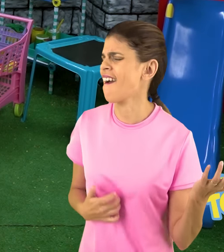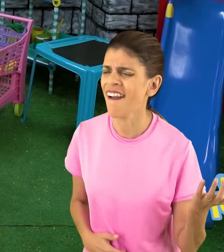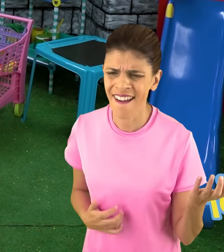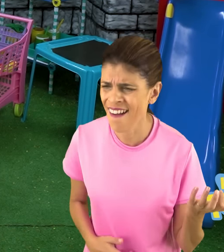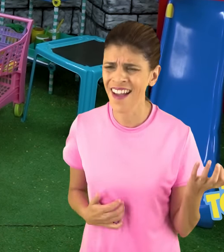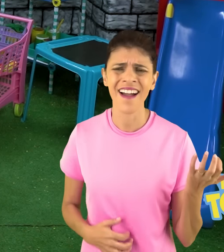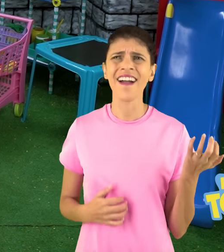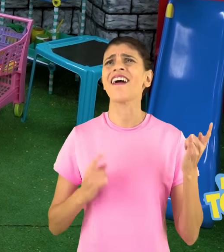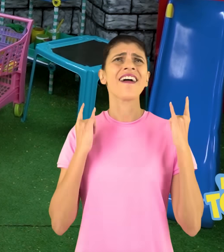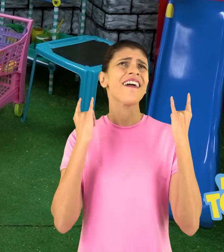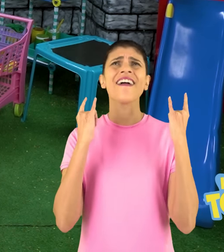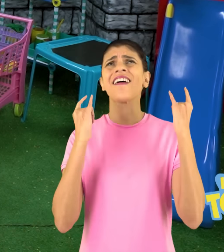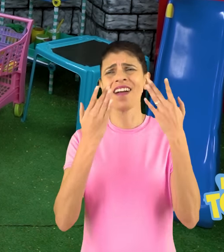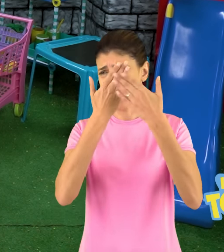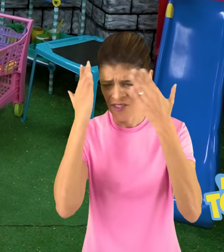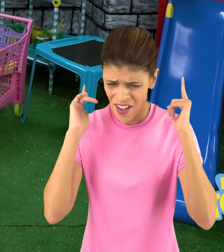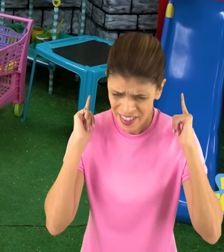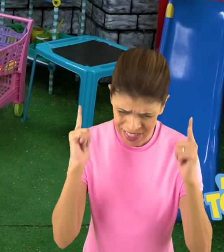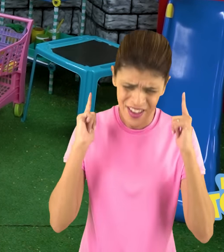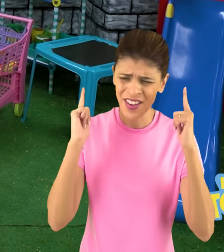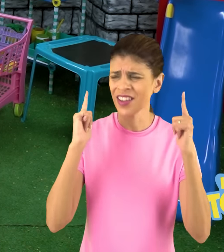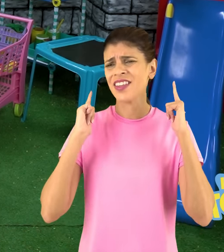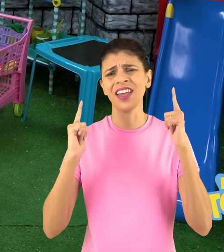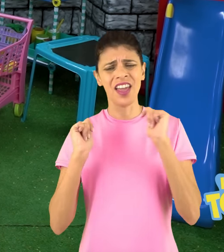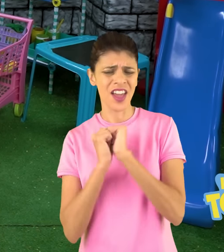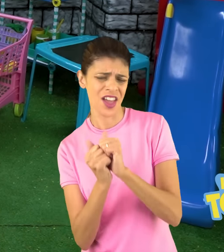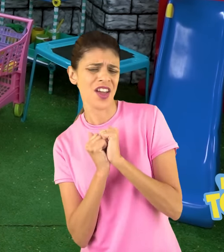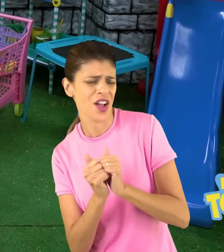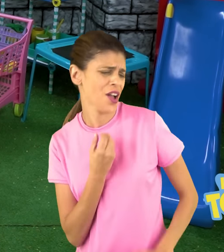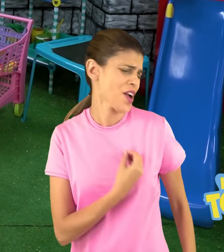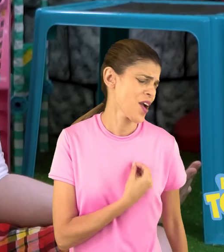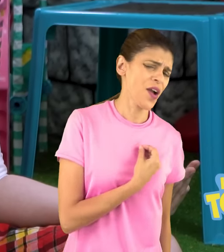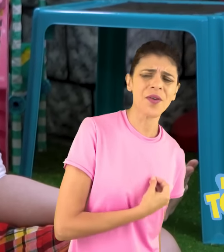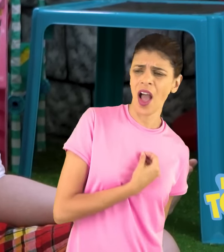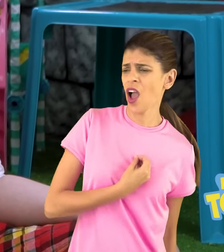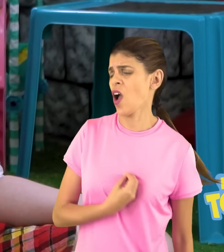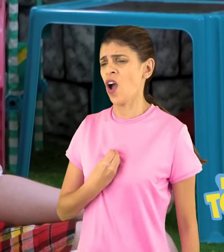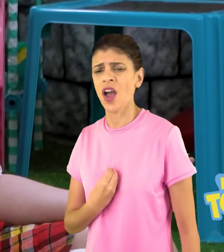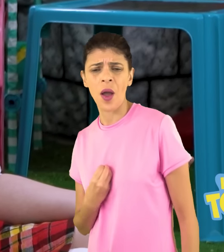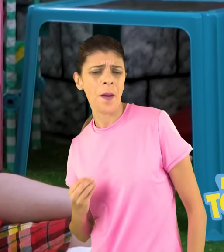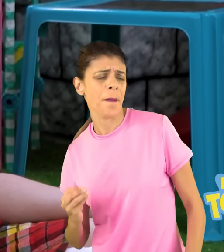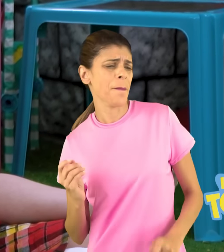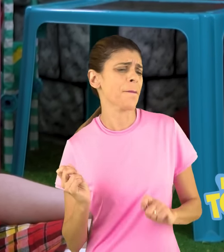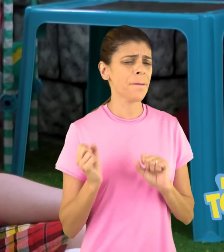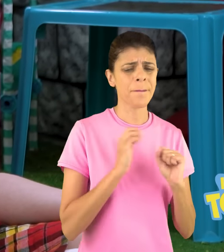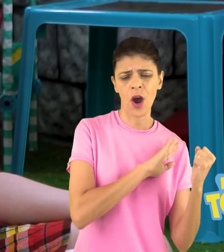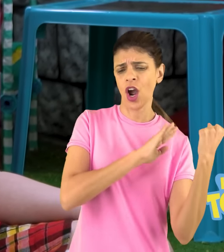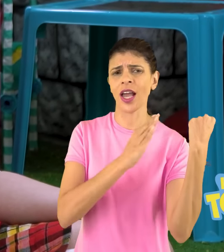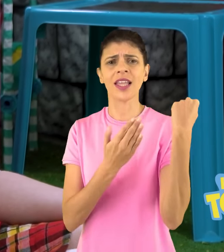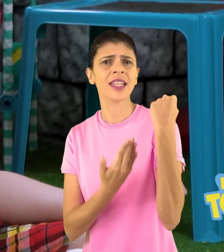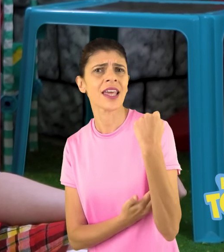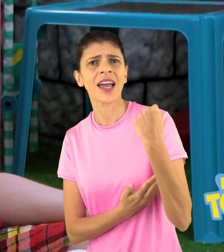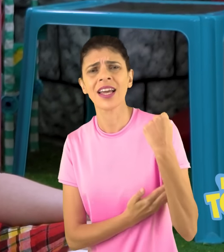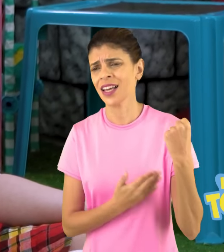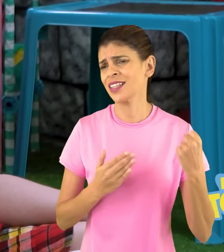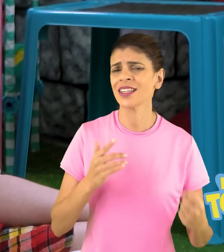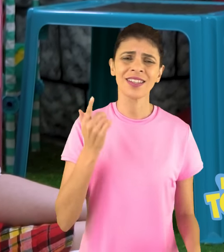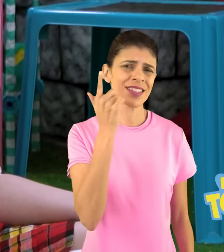Ser aventureiro, também é ser companheiro. Usa o seu poder pra vencer ou não.